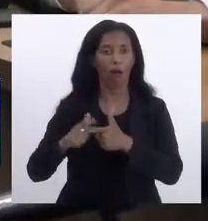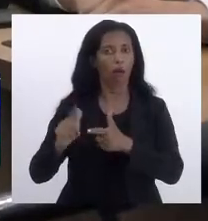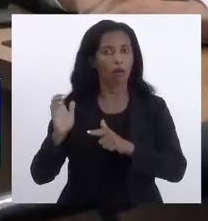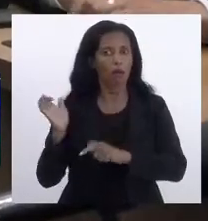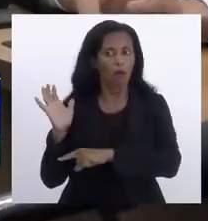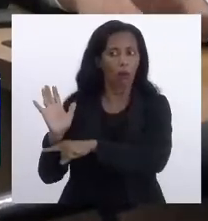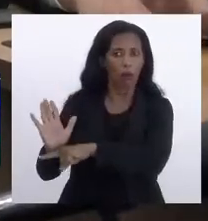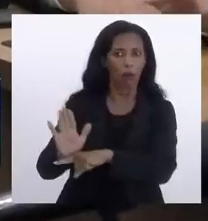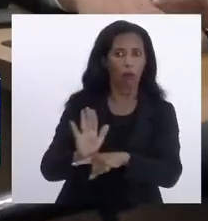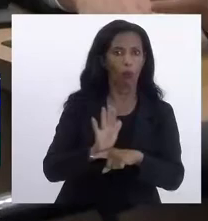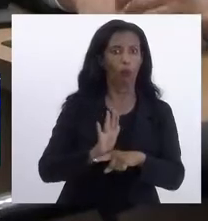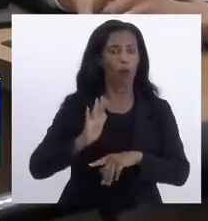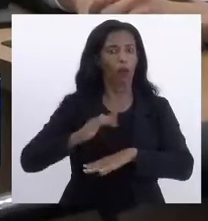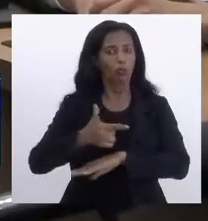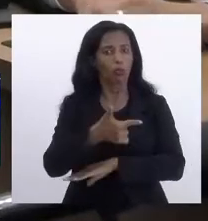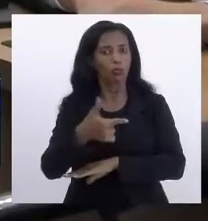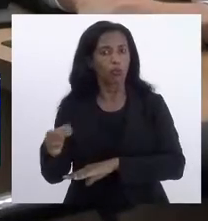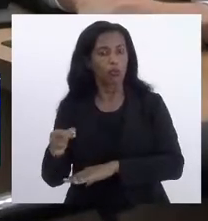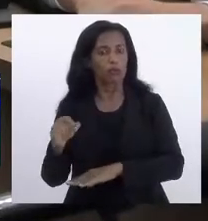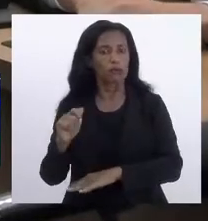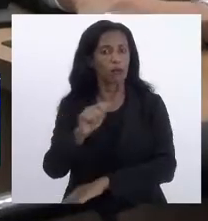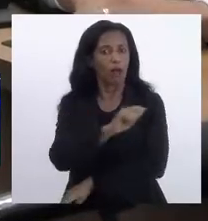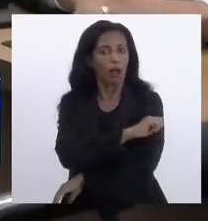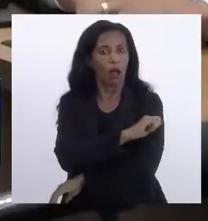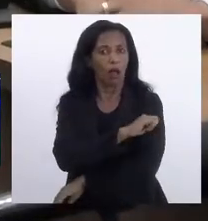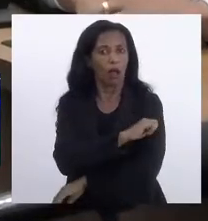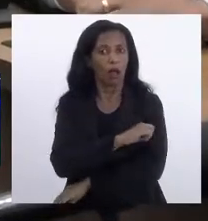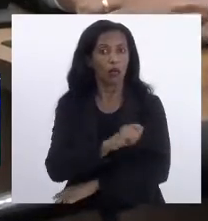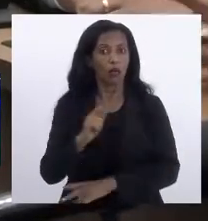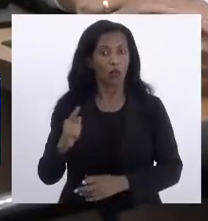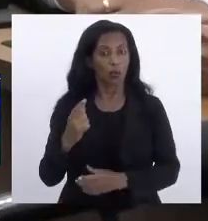privilegiado aí cerca de 200 estudantes